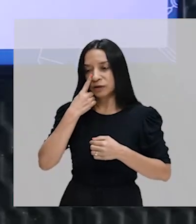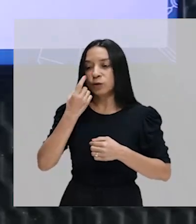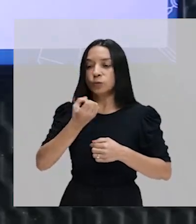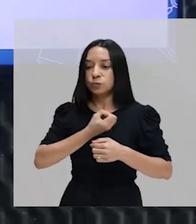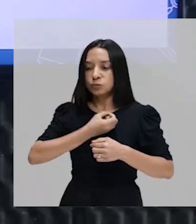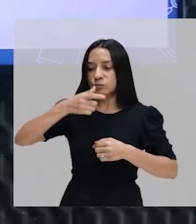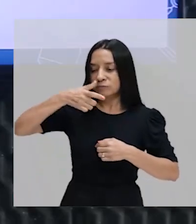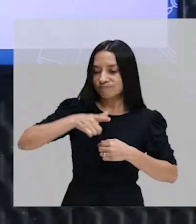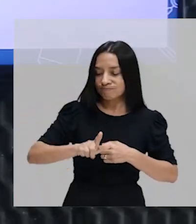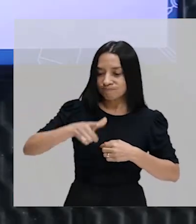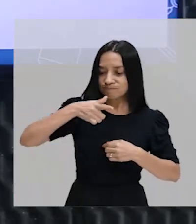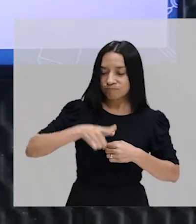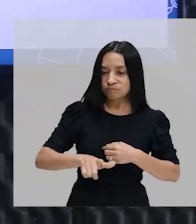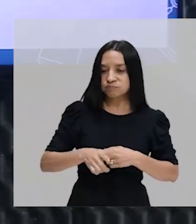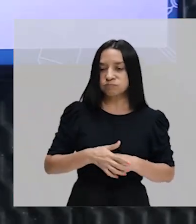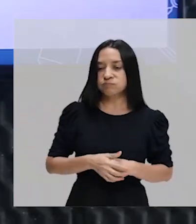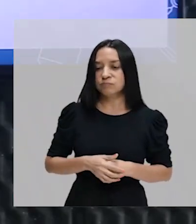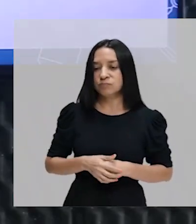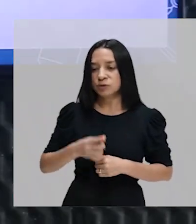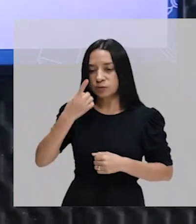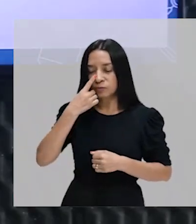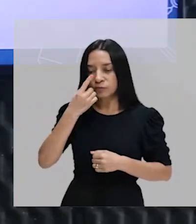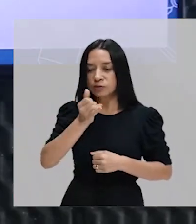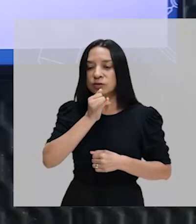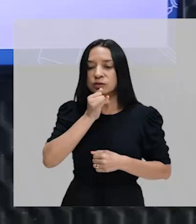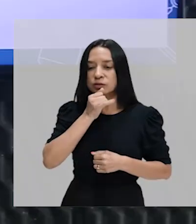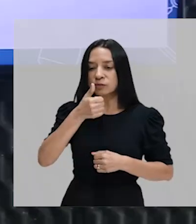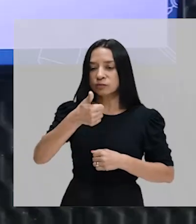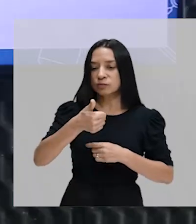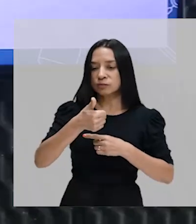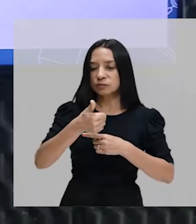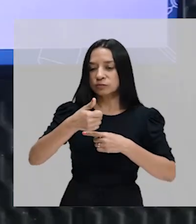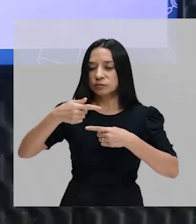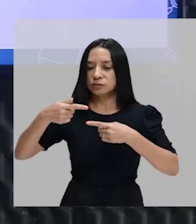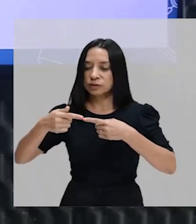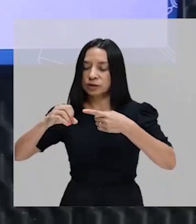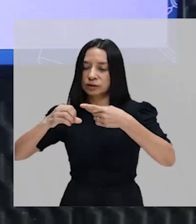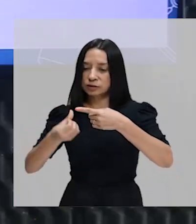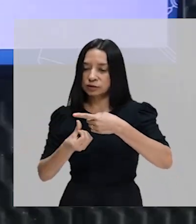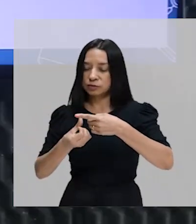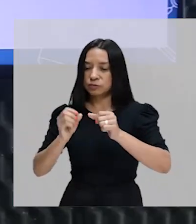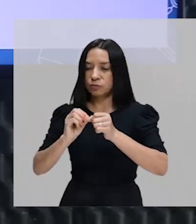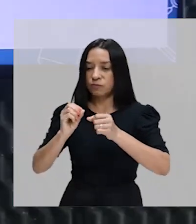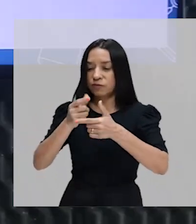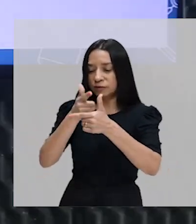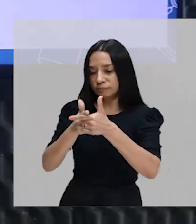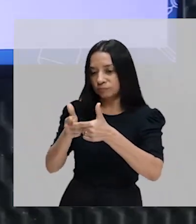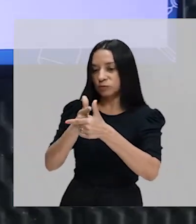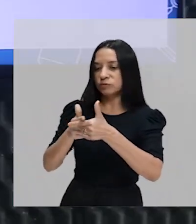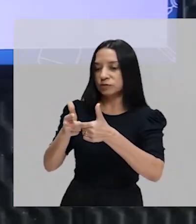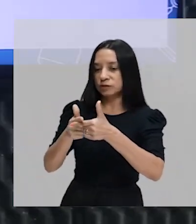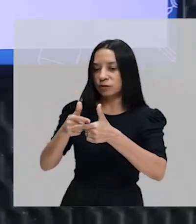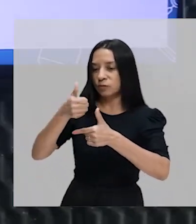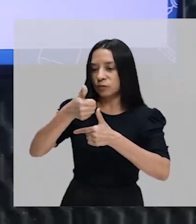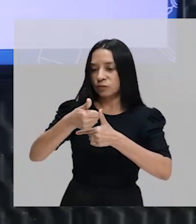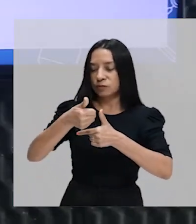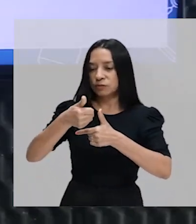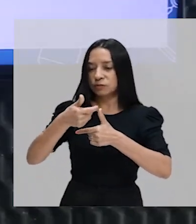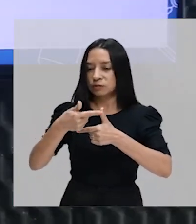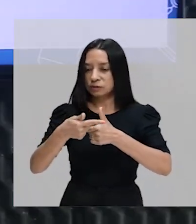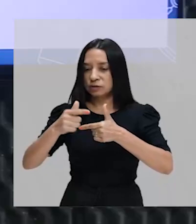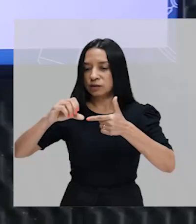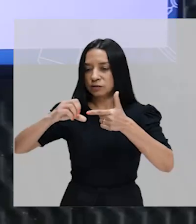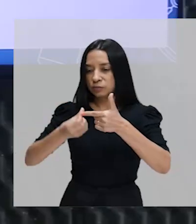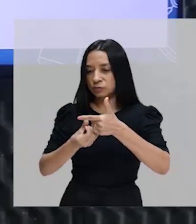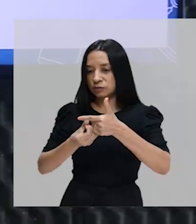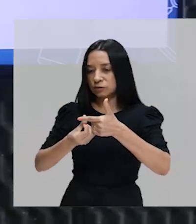repetem, tá? Acompanhe aqui esse exemplo, 17 sextos. Quando você faz a divisão do 17 por 6, você